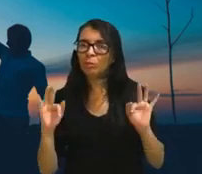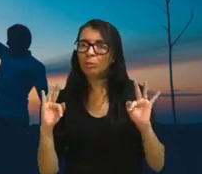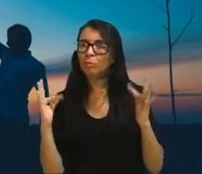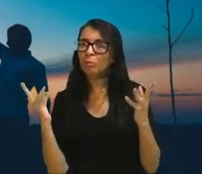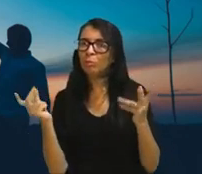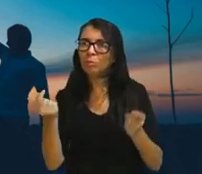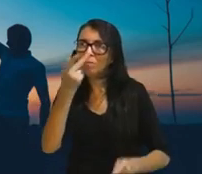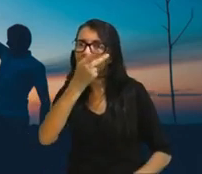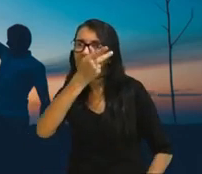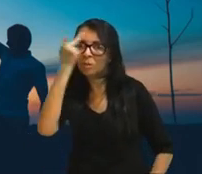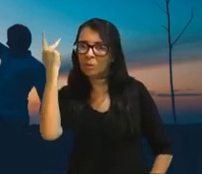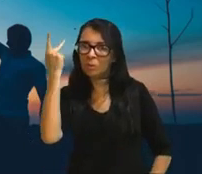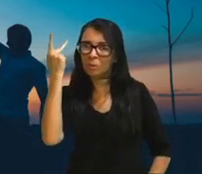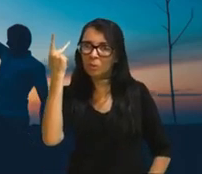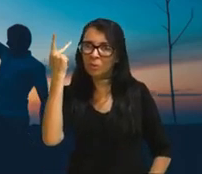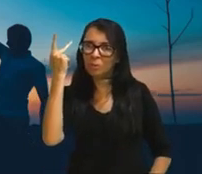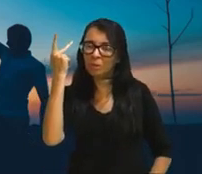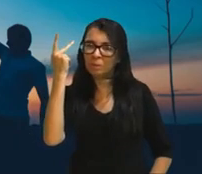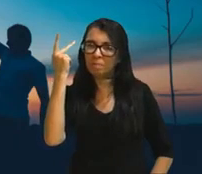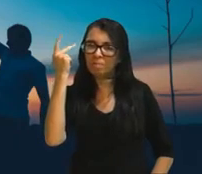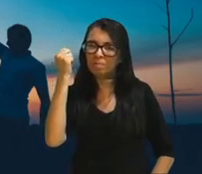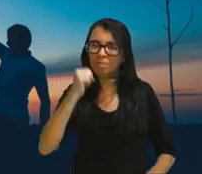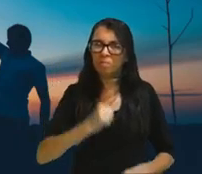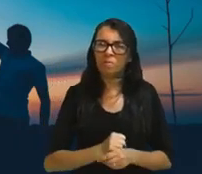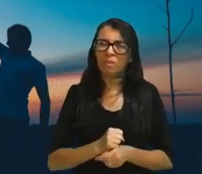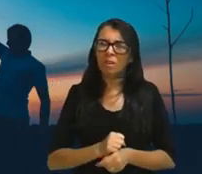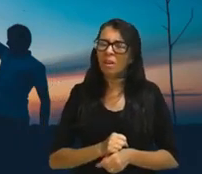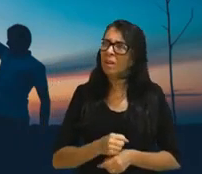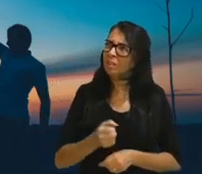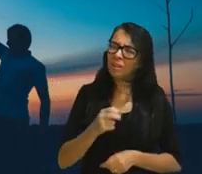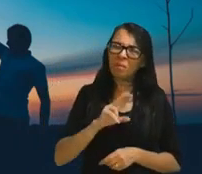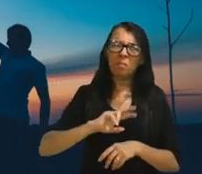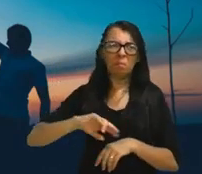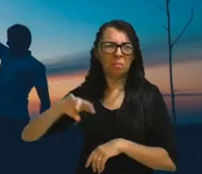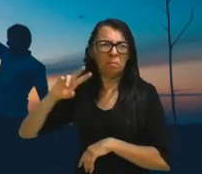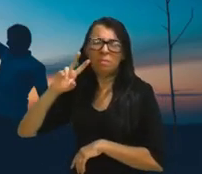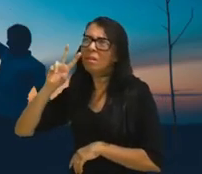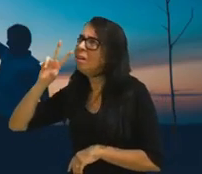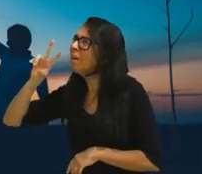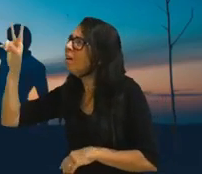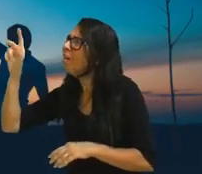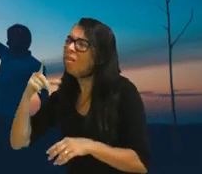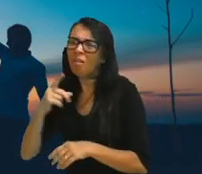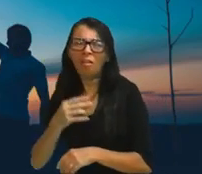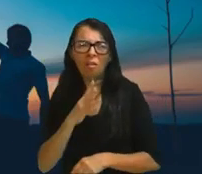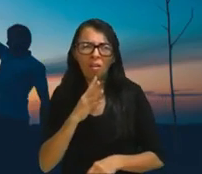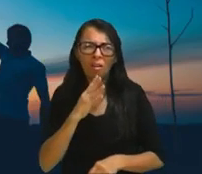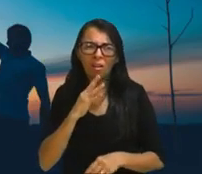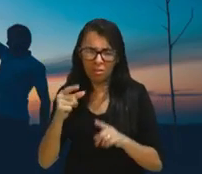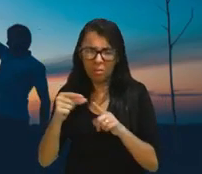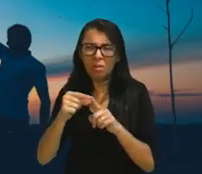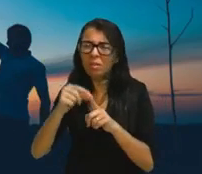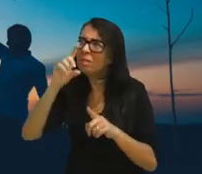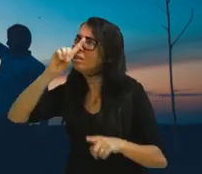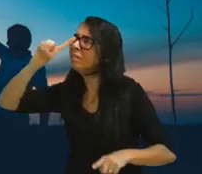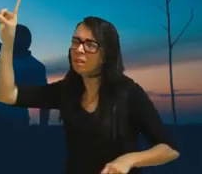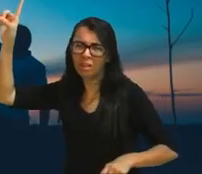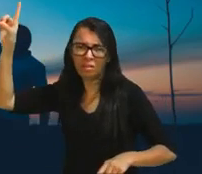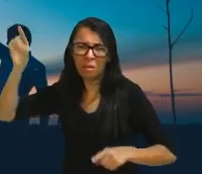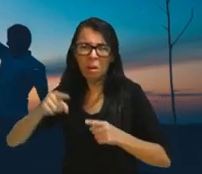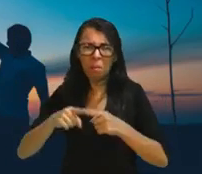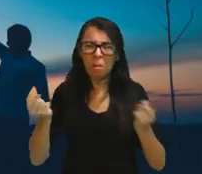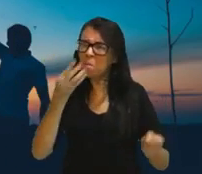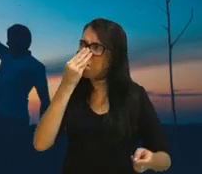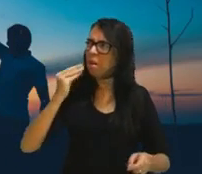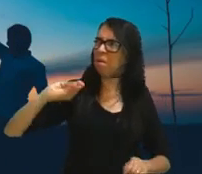pratica será comparado a um homem insensato, que edificou sua casa sobre a areia. E